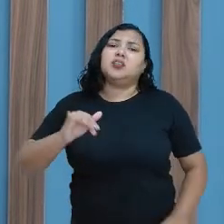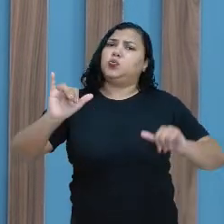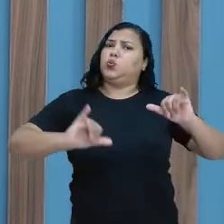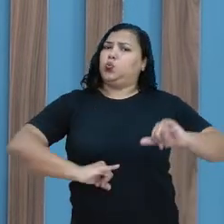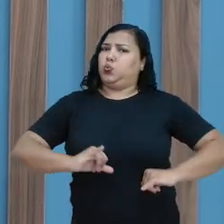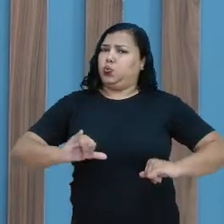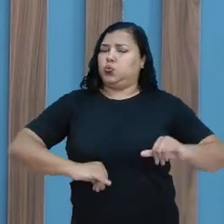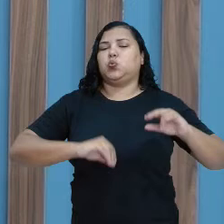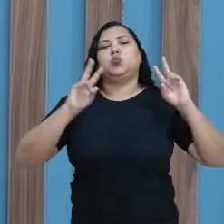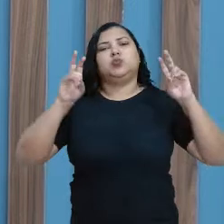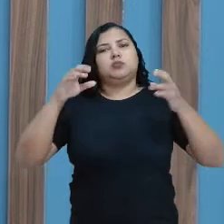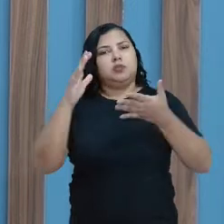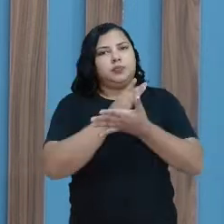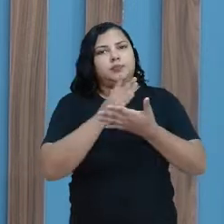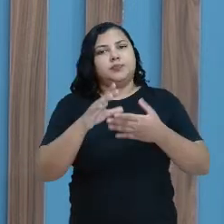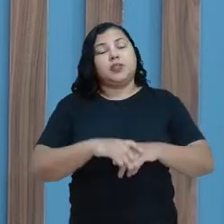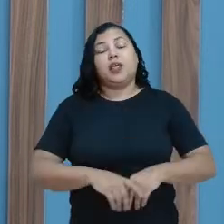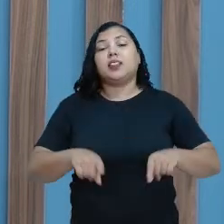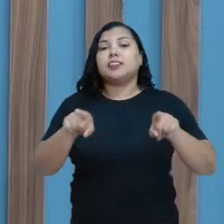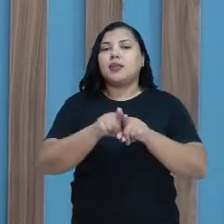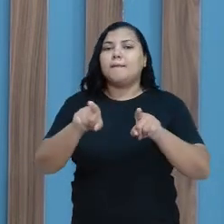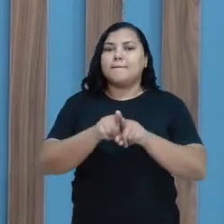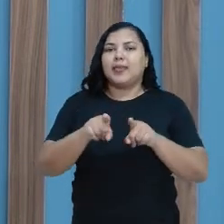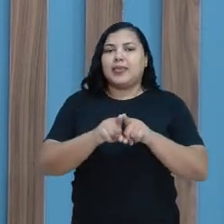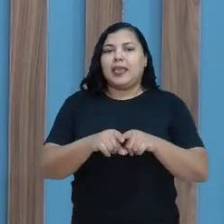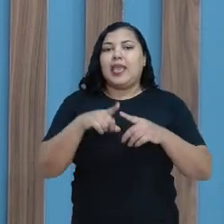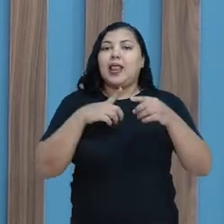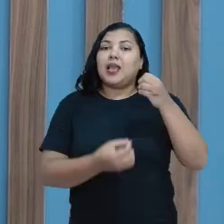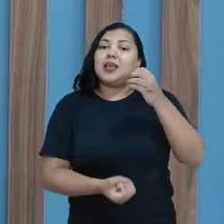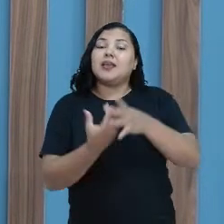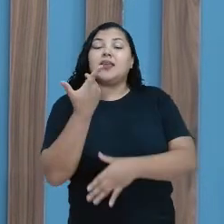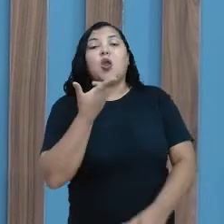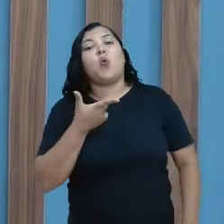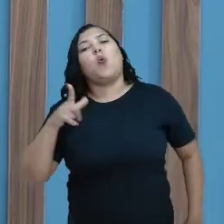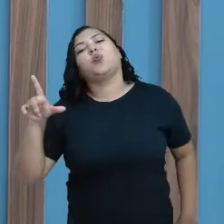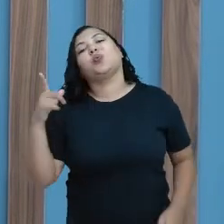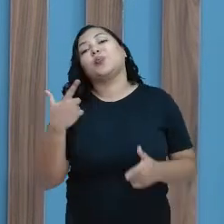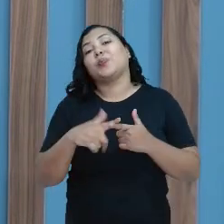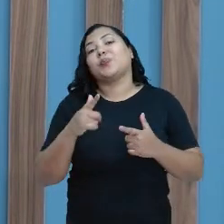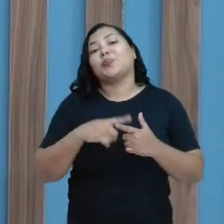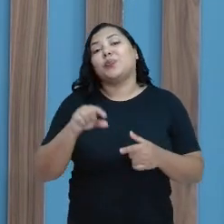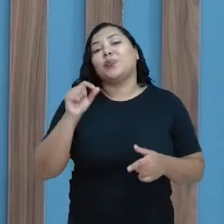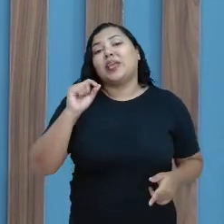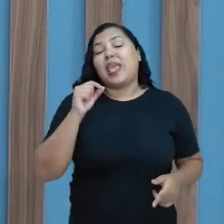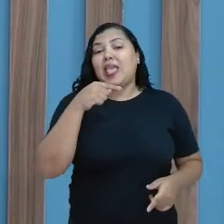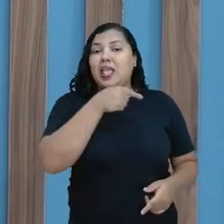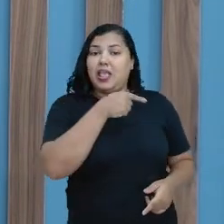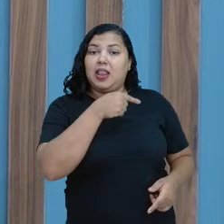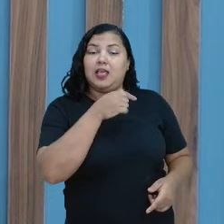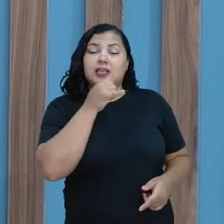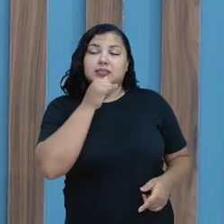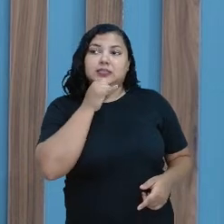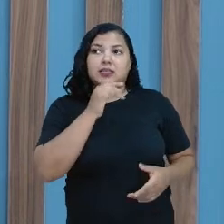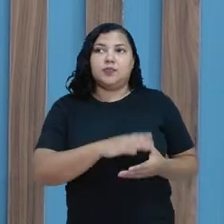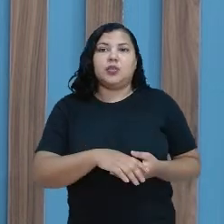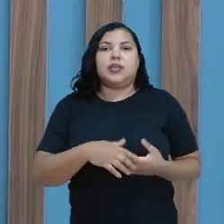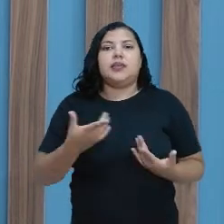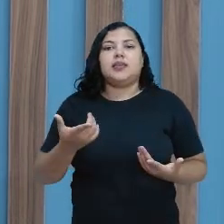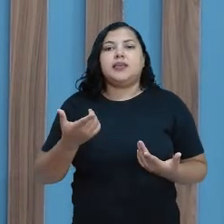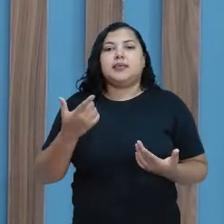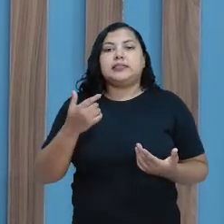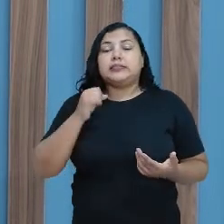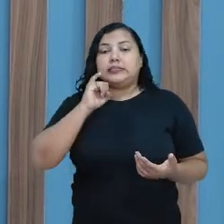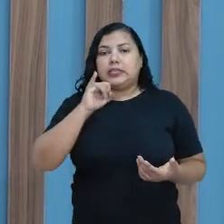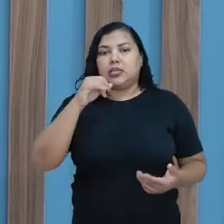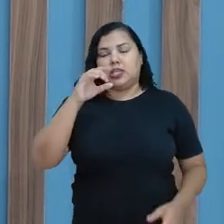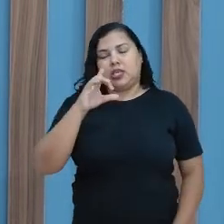questões. Além de que ela vai criar um outro problema, né, para o Império Brasileiro. Ela era a herdeira do trono, então na saída de